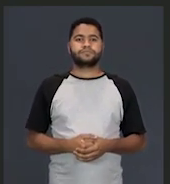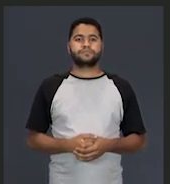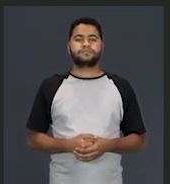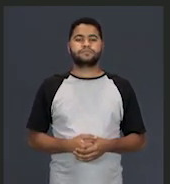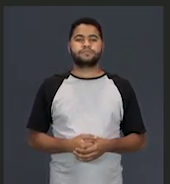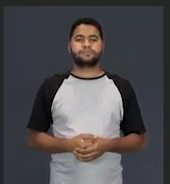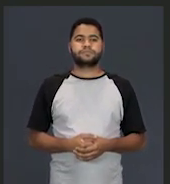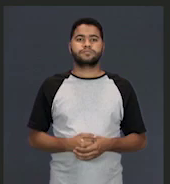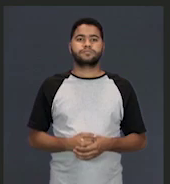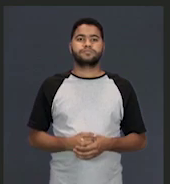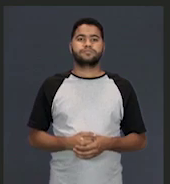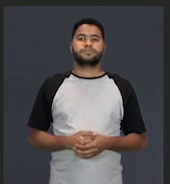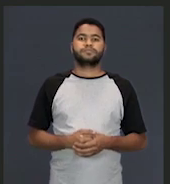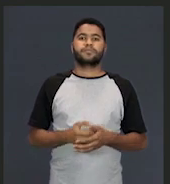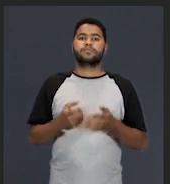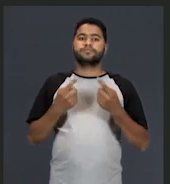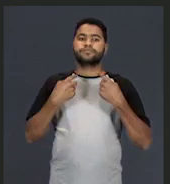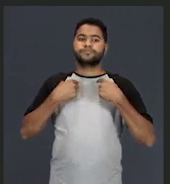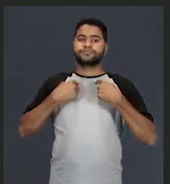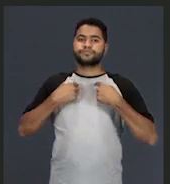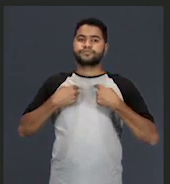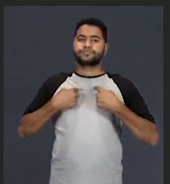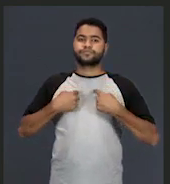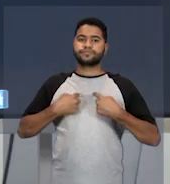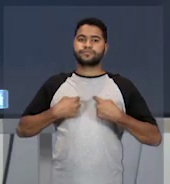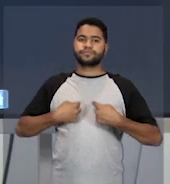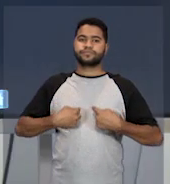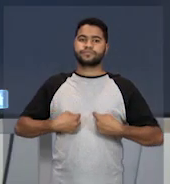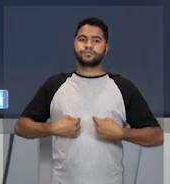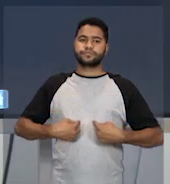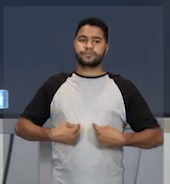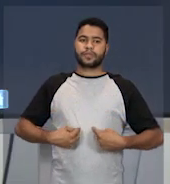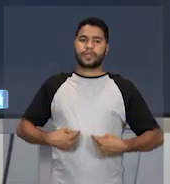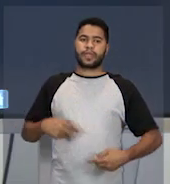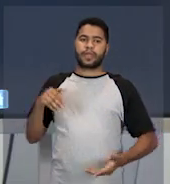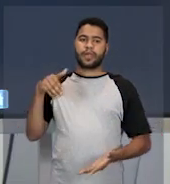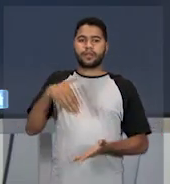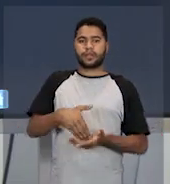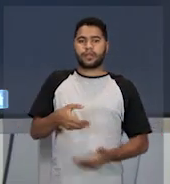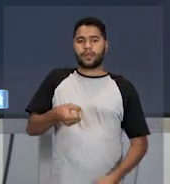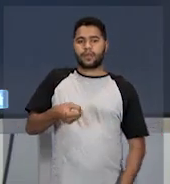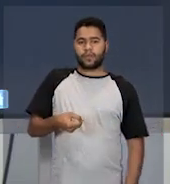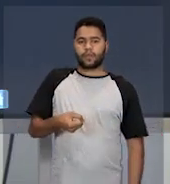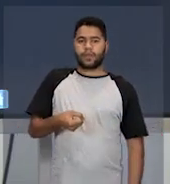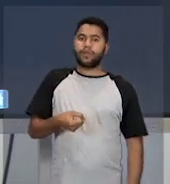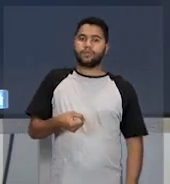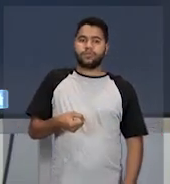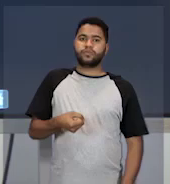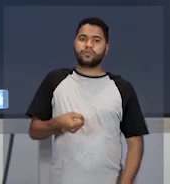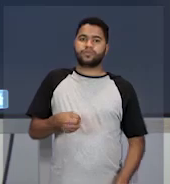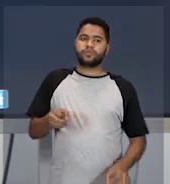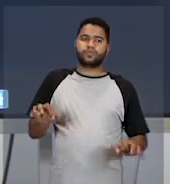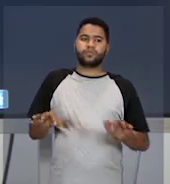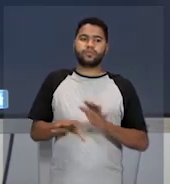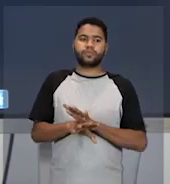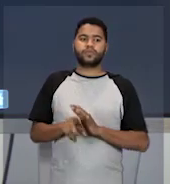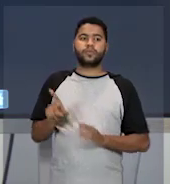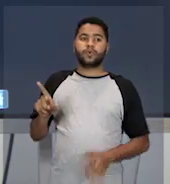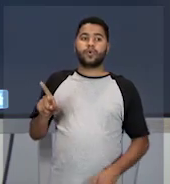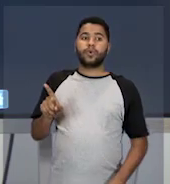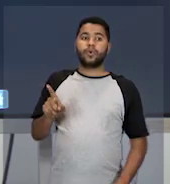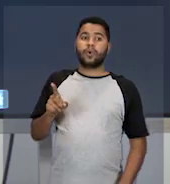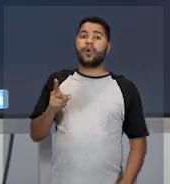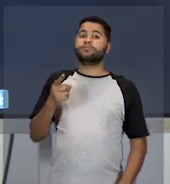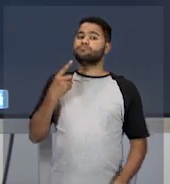Vamos lá, tubo digestório, da boca ao ânus, tubo digestivo completo. O alimento